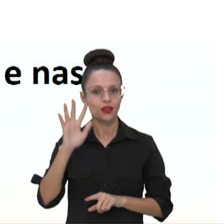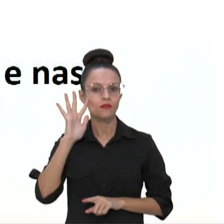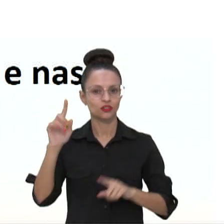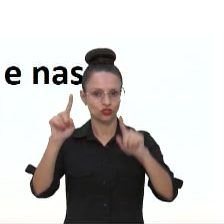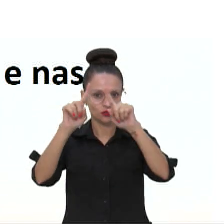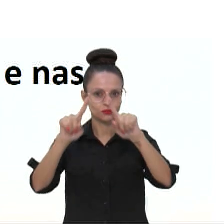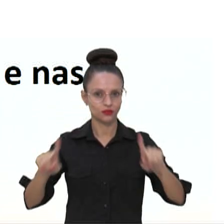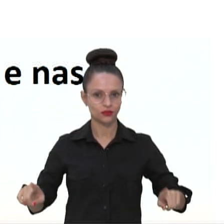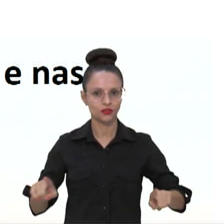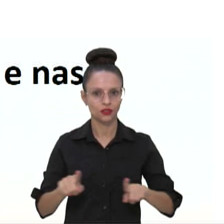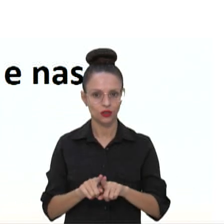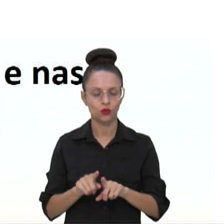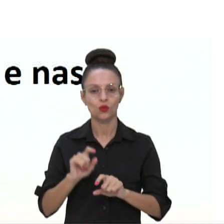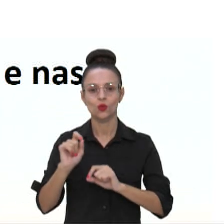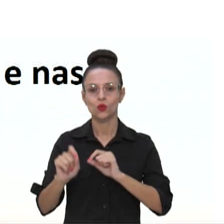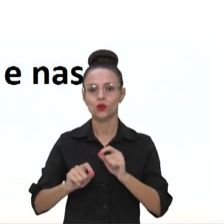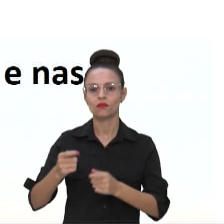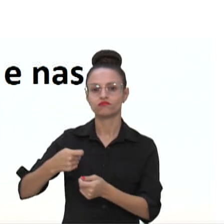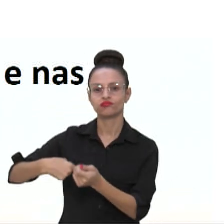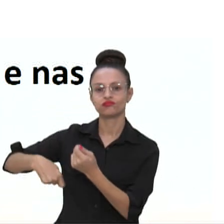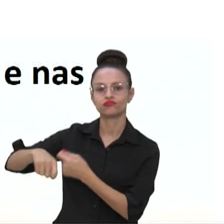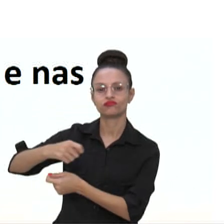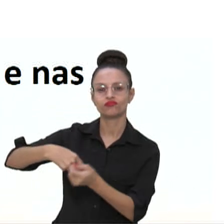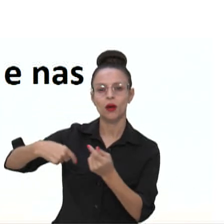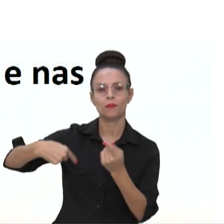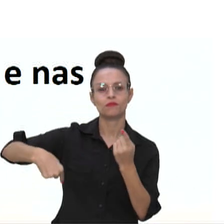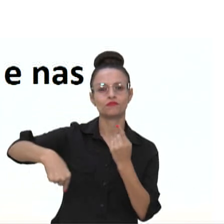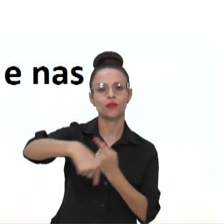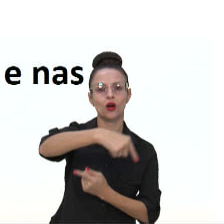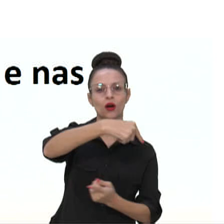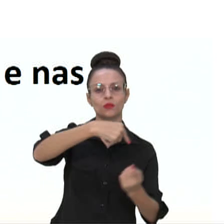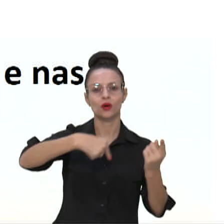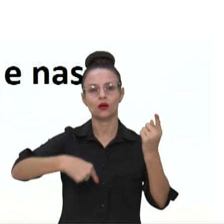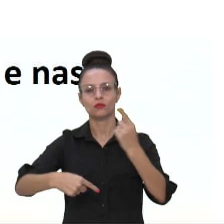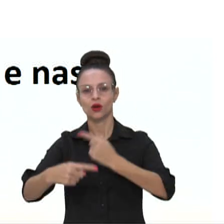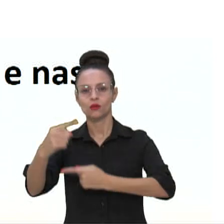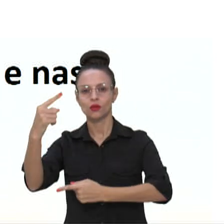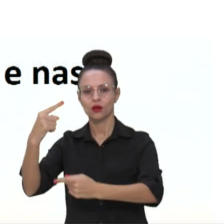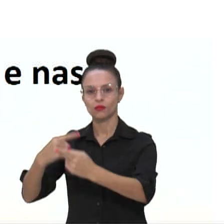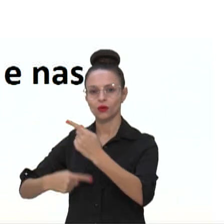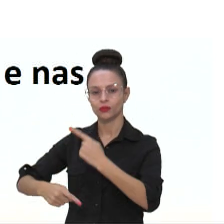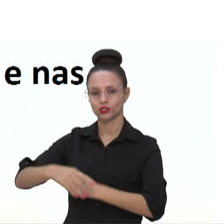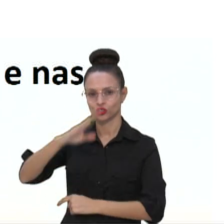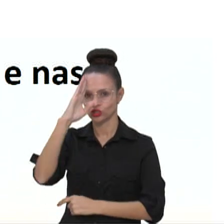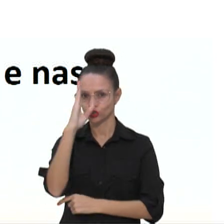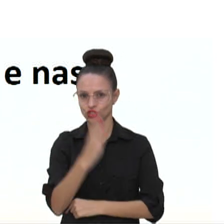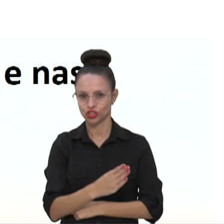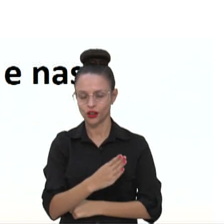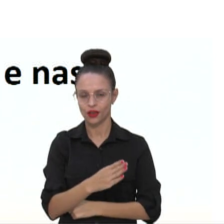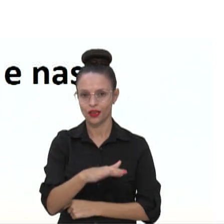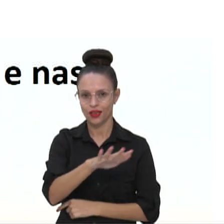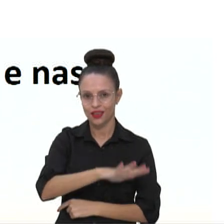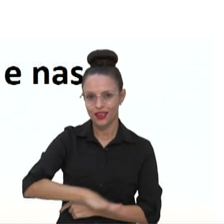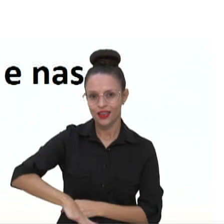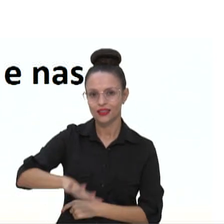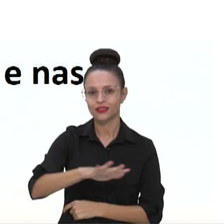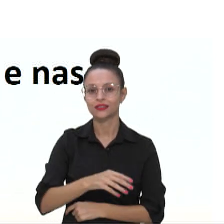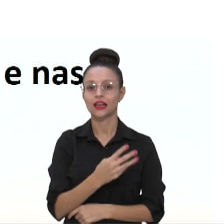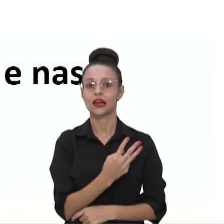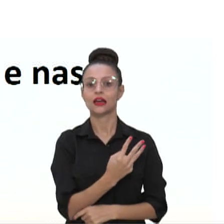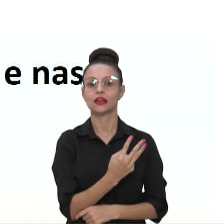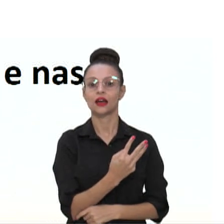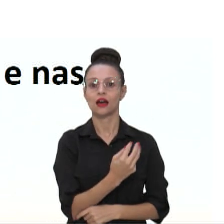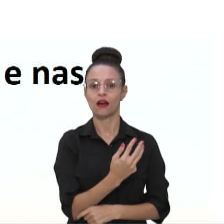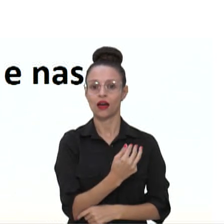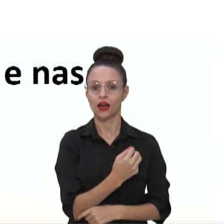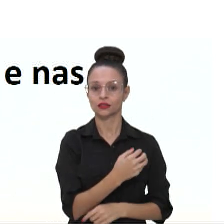ideia. Negociações comerciais diretas entre as 13 colônias, Antilhas e África. Reparou 3